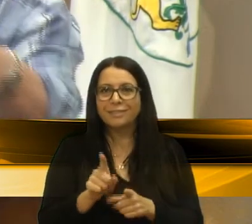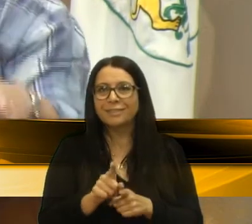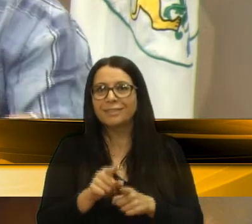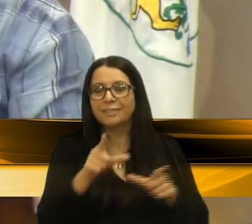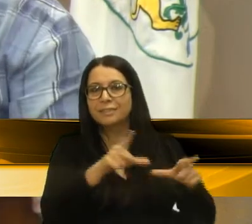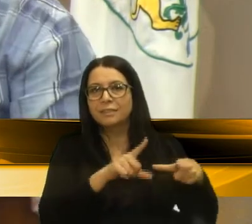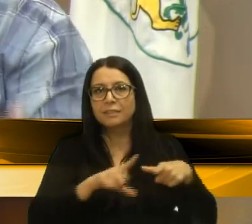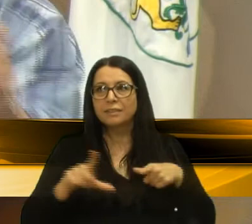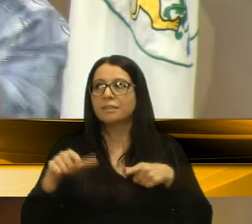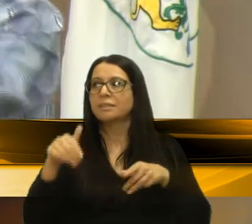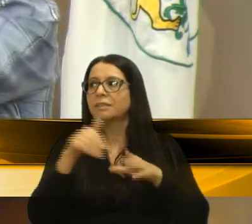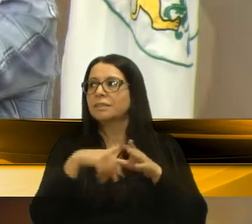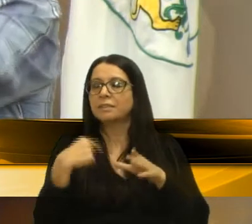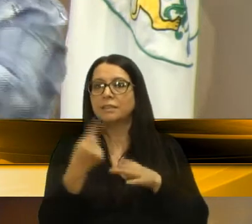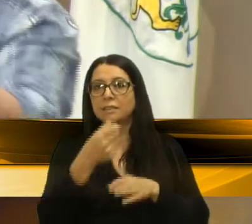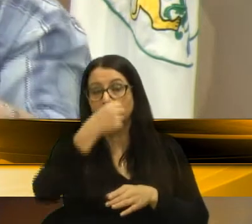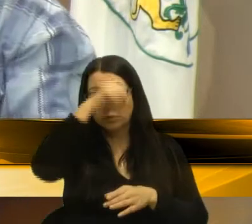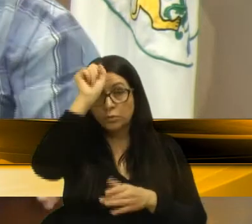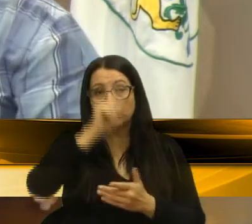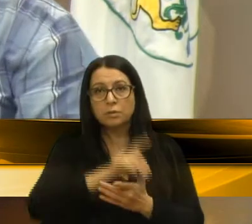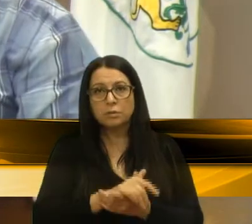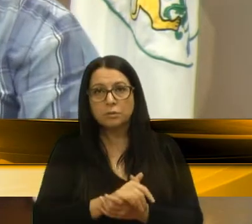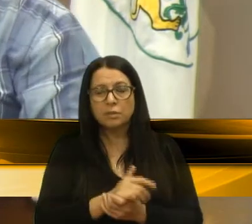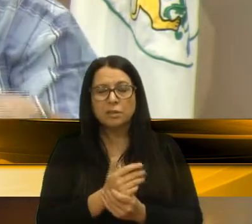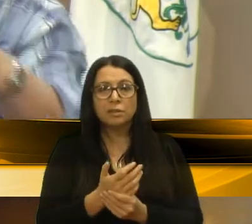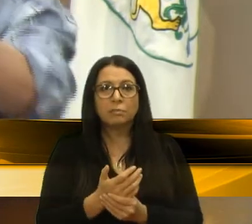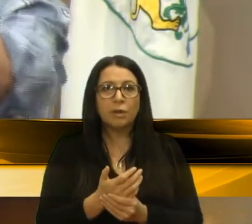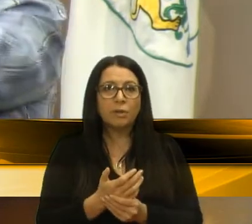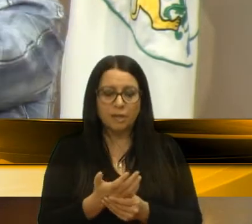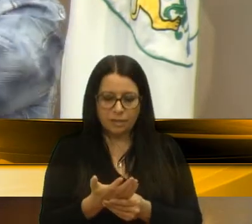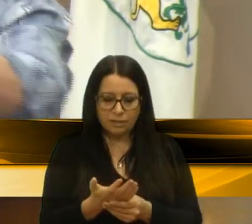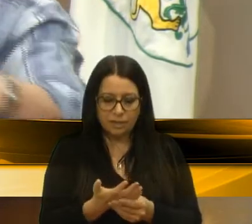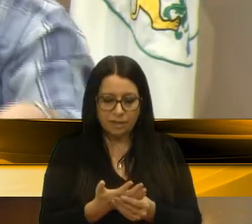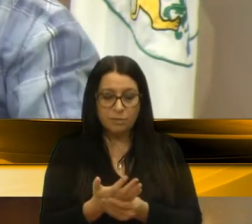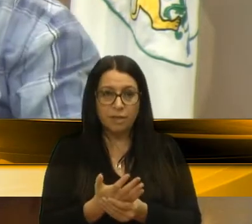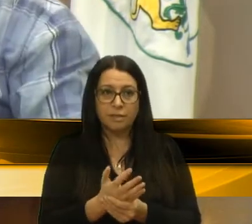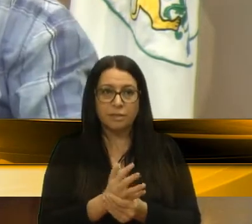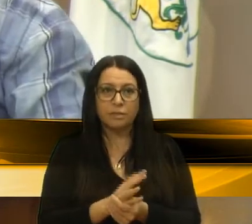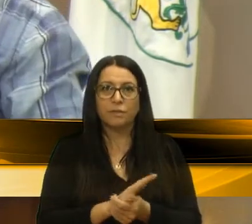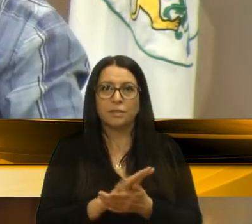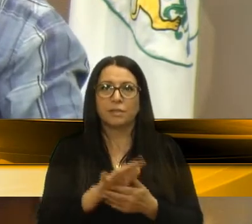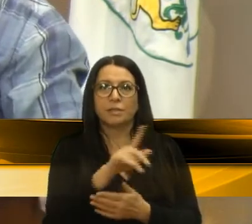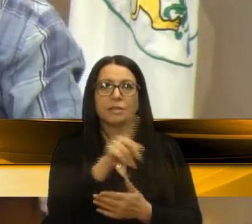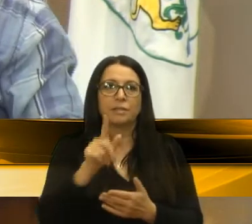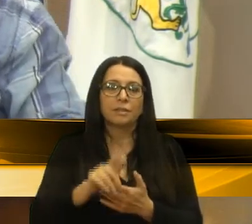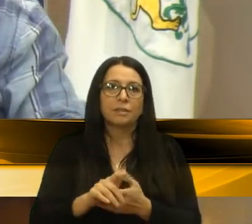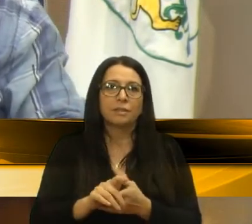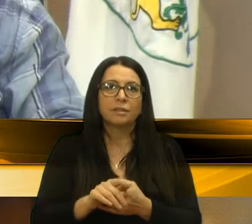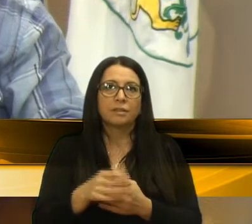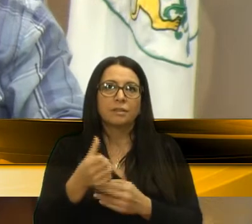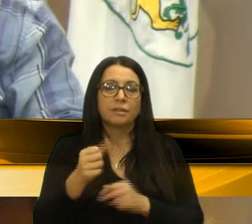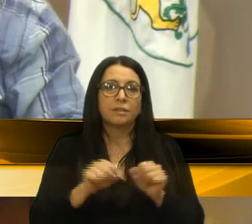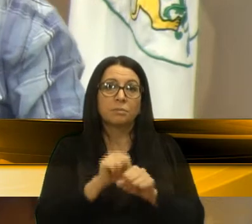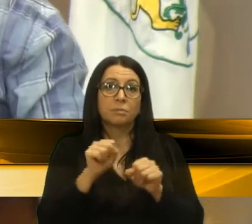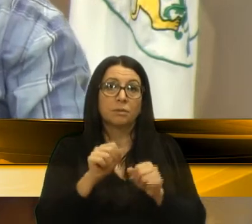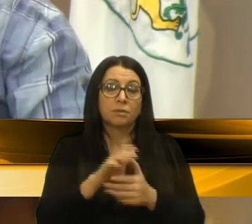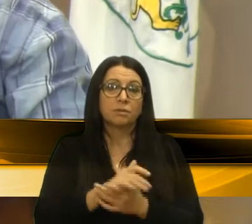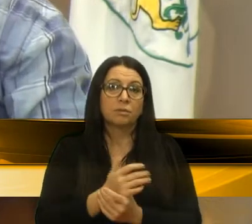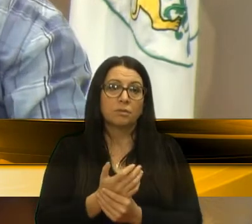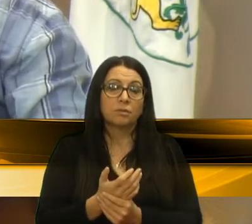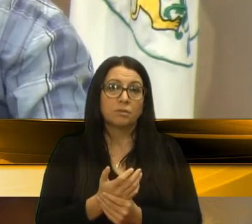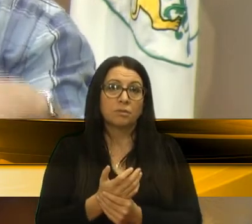interno da usp ressalvado aquele período próximo da meia noite às cinco da manhã seis da manhã né a